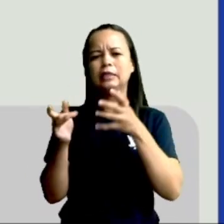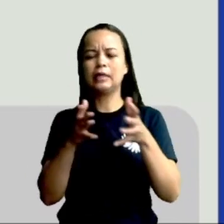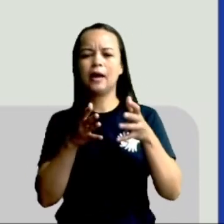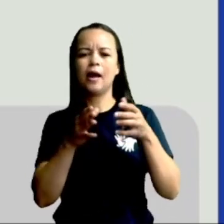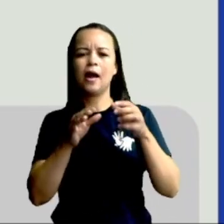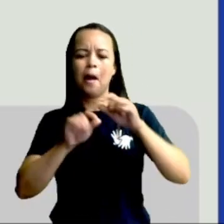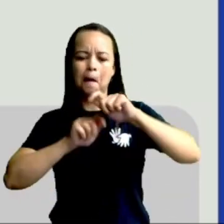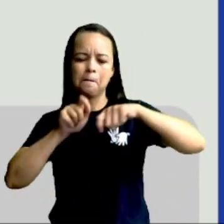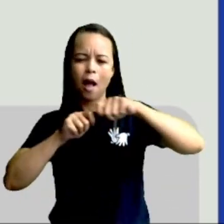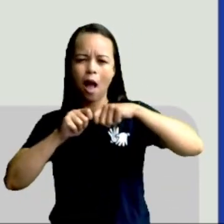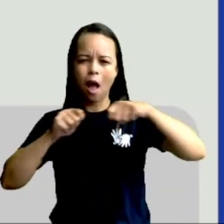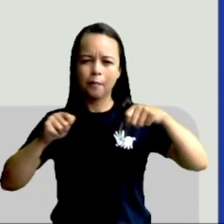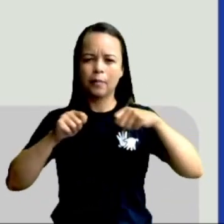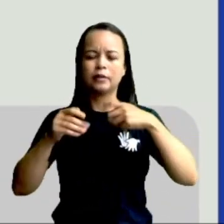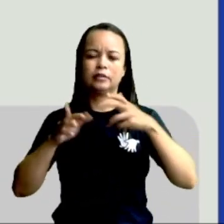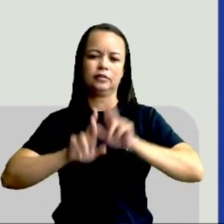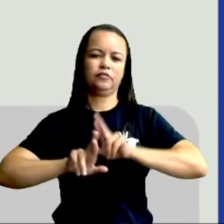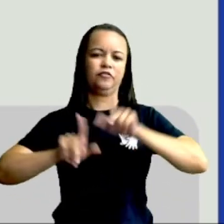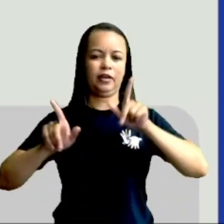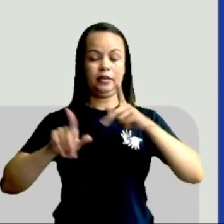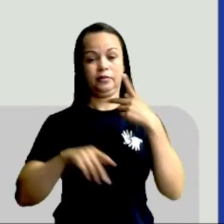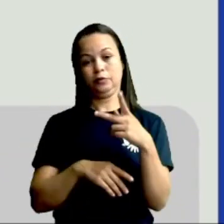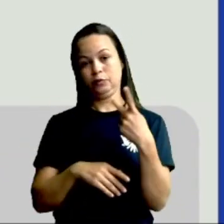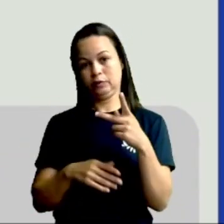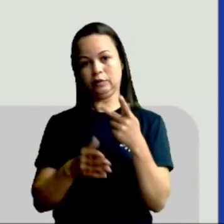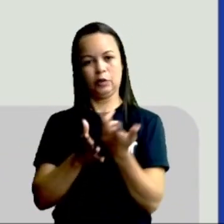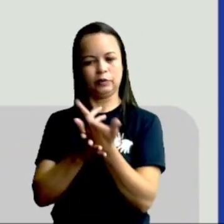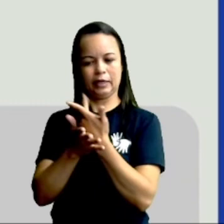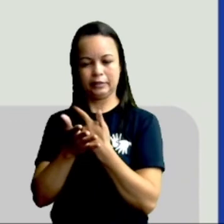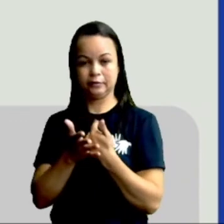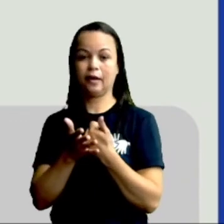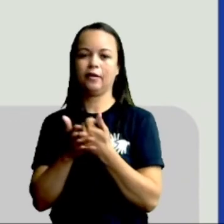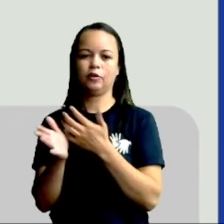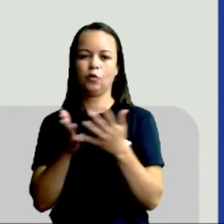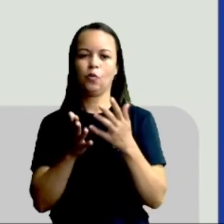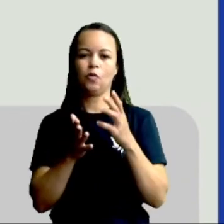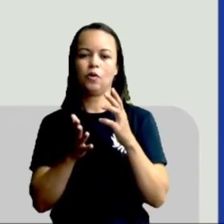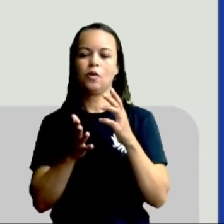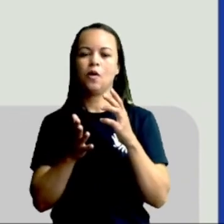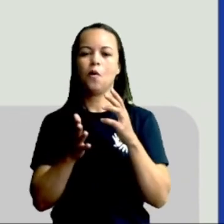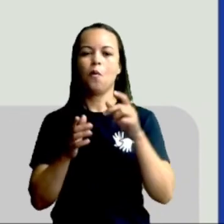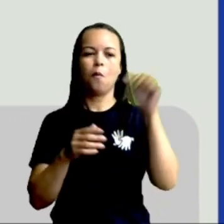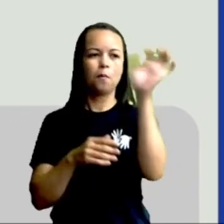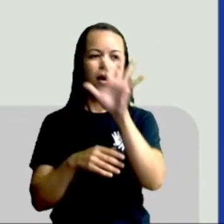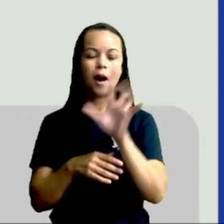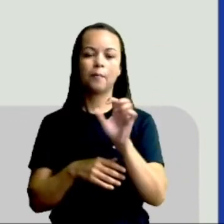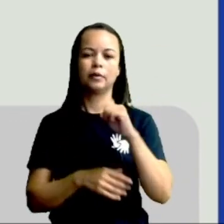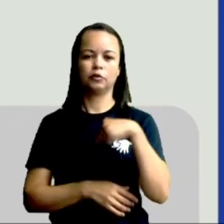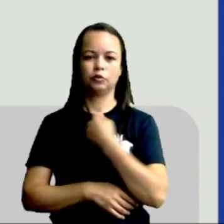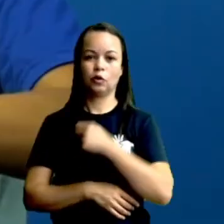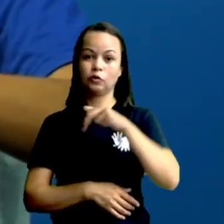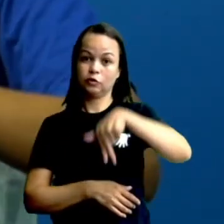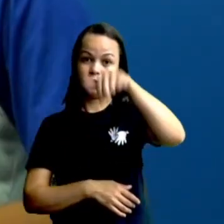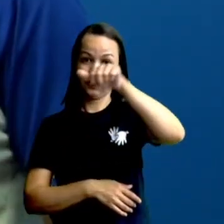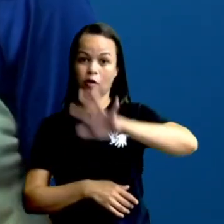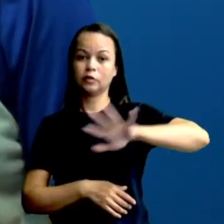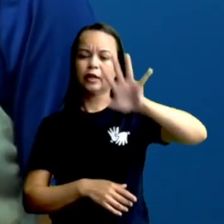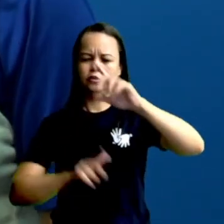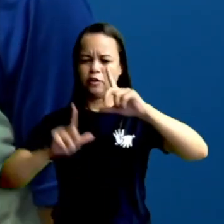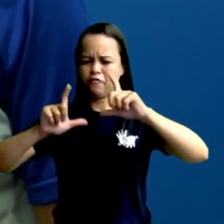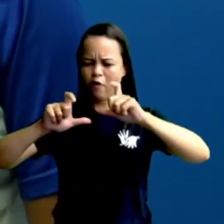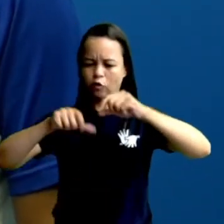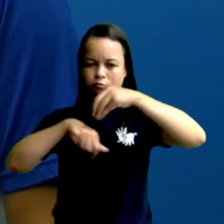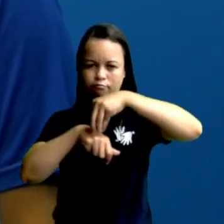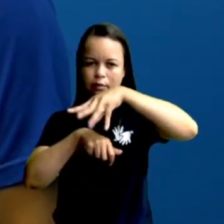barbante. Deixa bem diferente o teu desenho do mapa. Mapa do nosso Nordeste, tá bom? Tira a foto e manda para